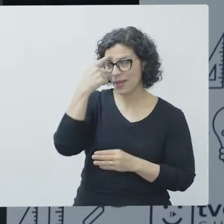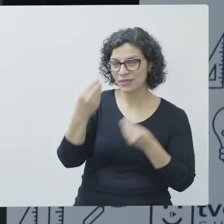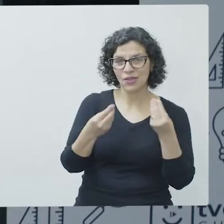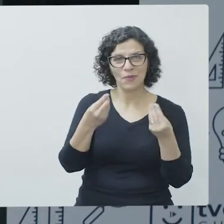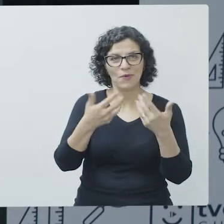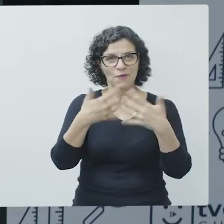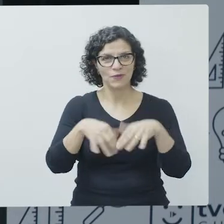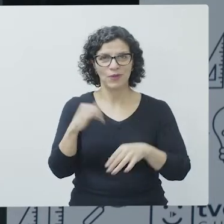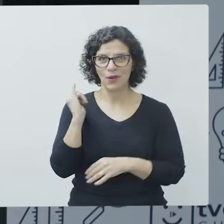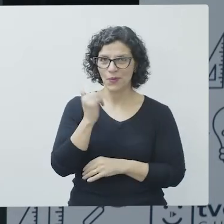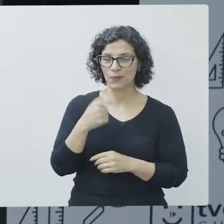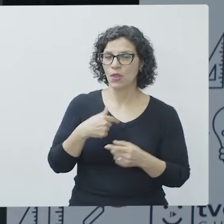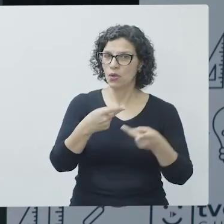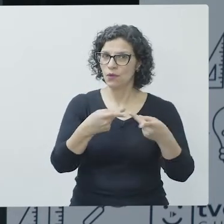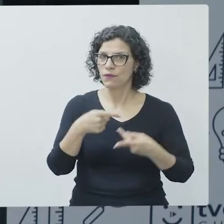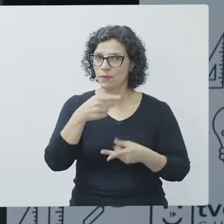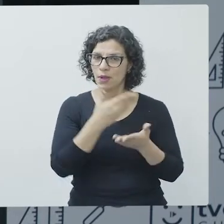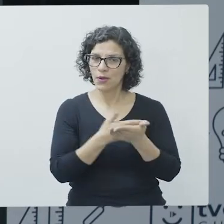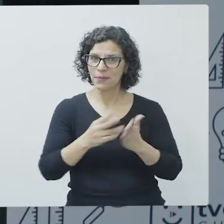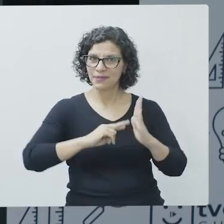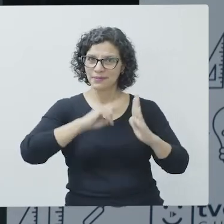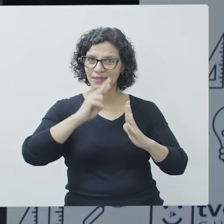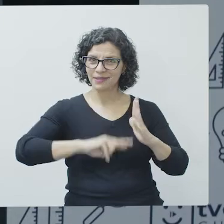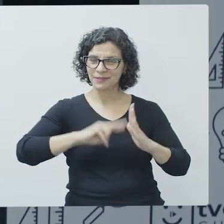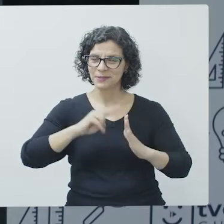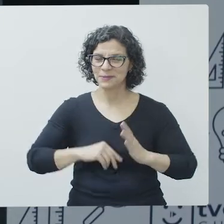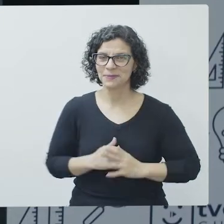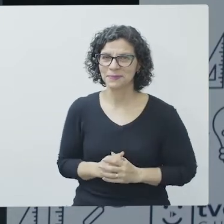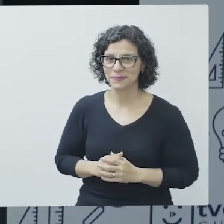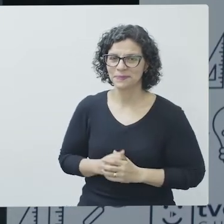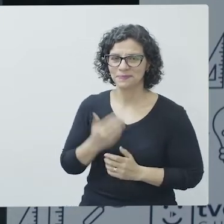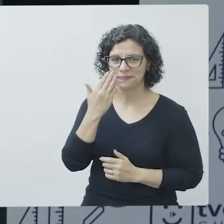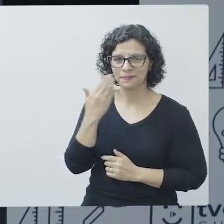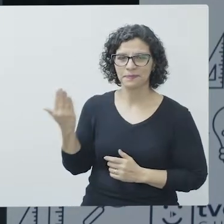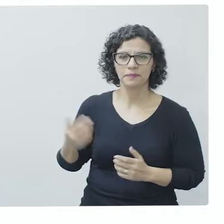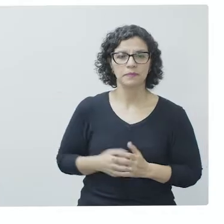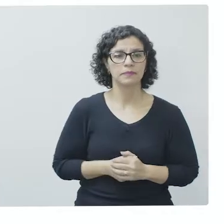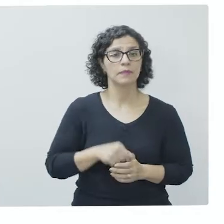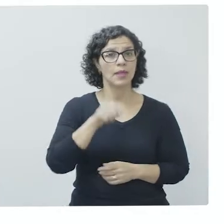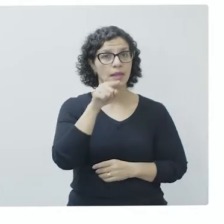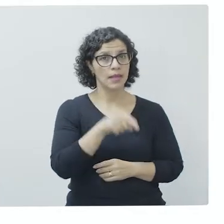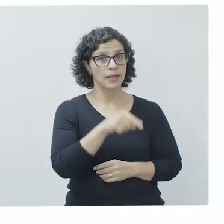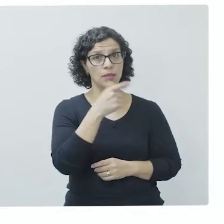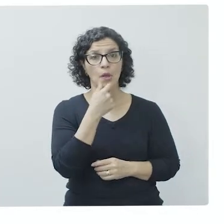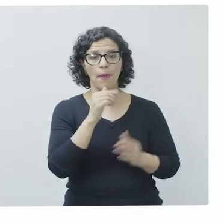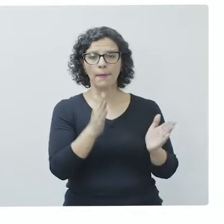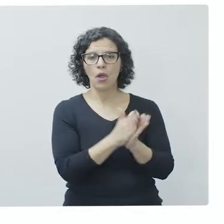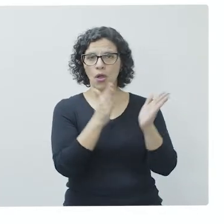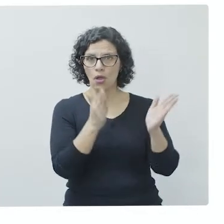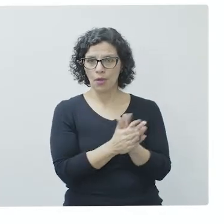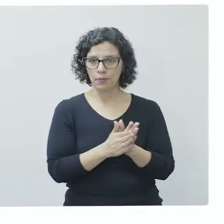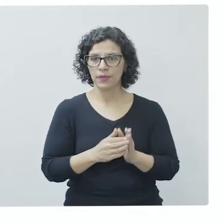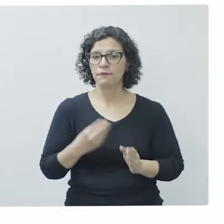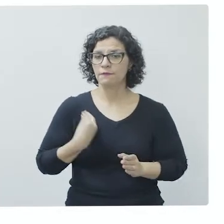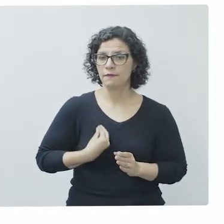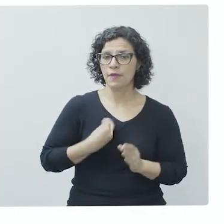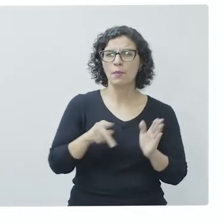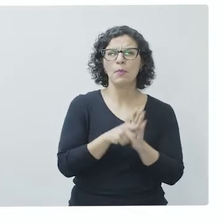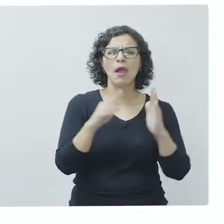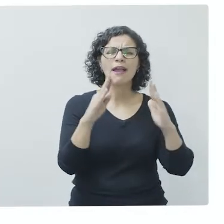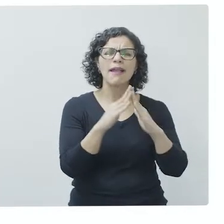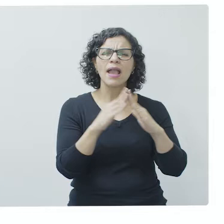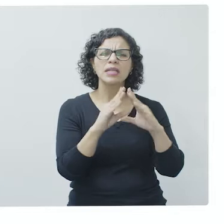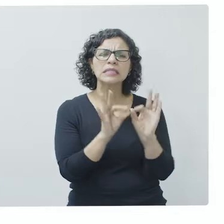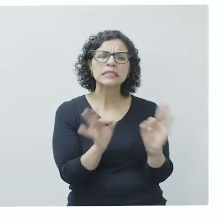possibilidades. Então, convido você para nós iniciarmos a nossa leitura. Olha só. Era um homem pobre. Morava